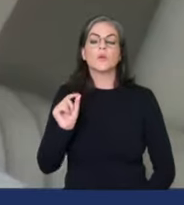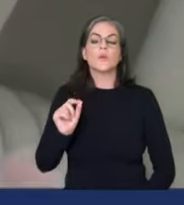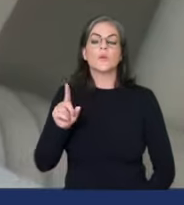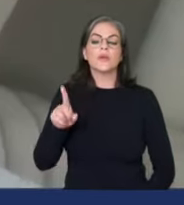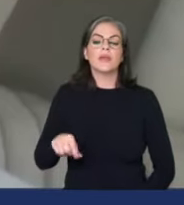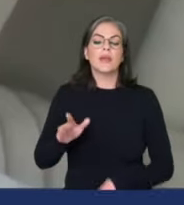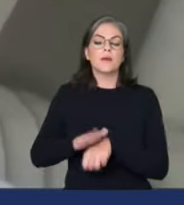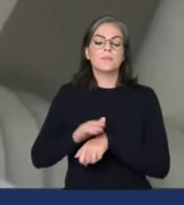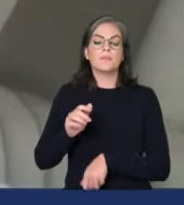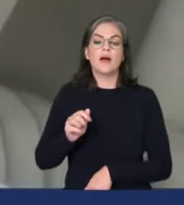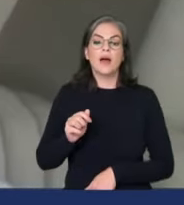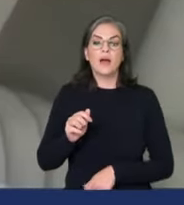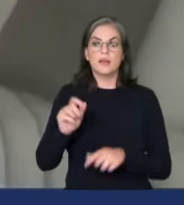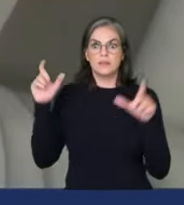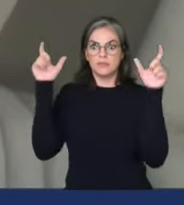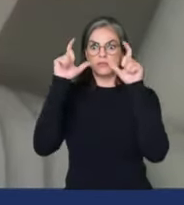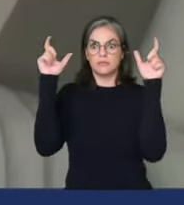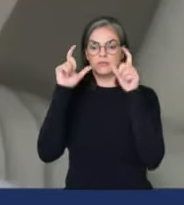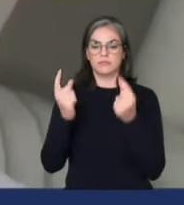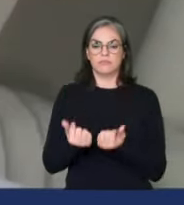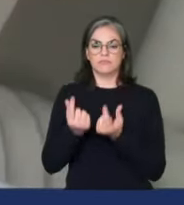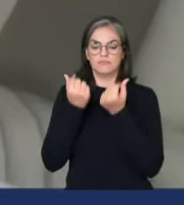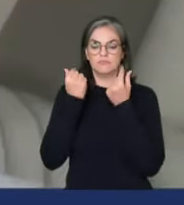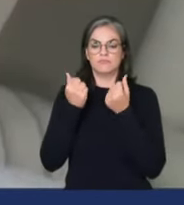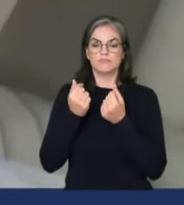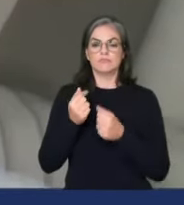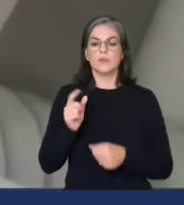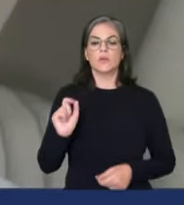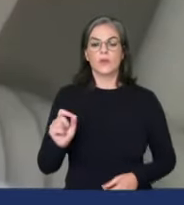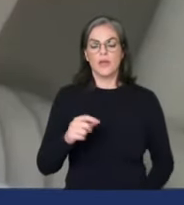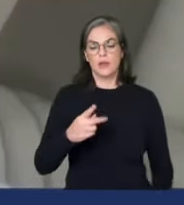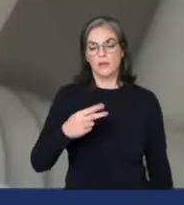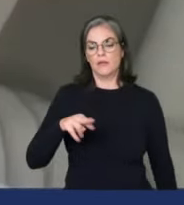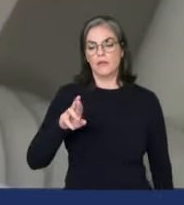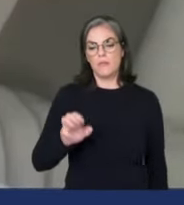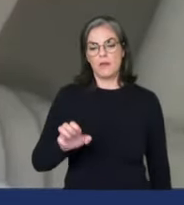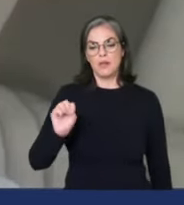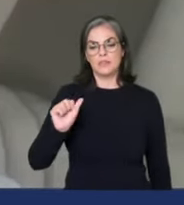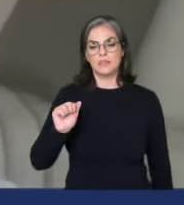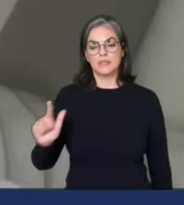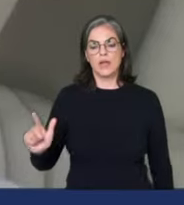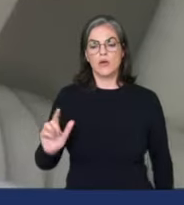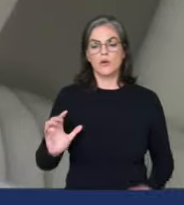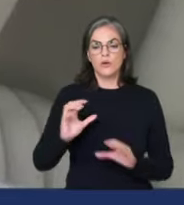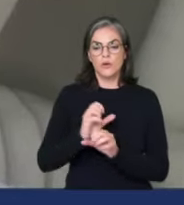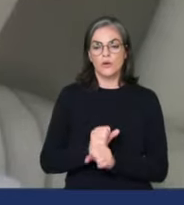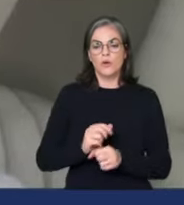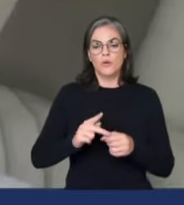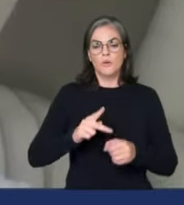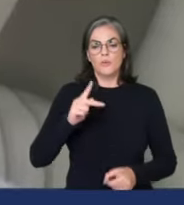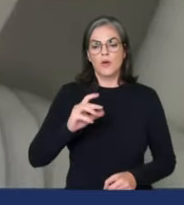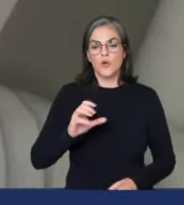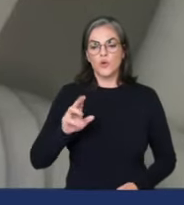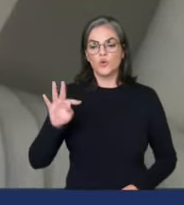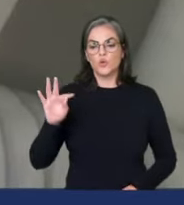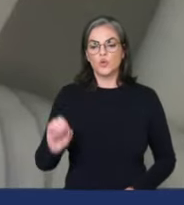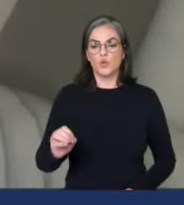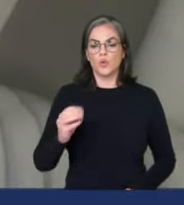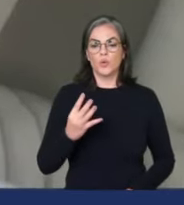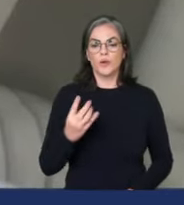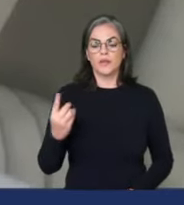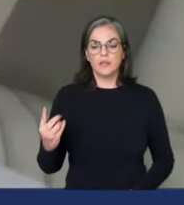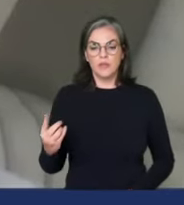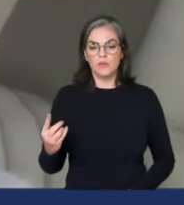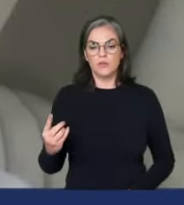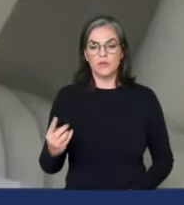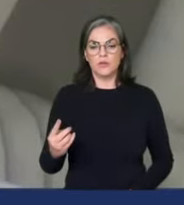da Petrobras e das petrolíferas. É o pré-sal. Qual que é o custo total do petróleo produzido? 41.